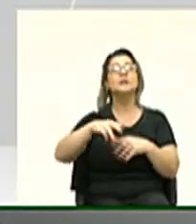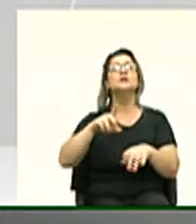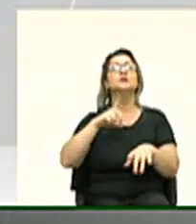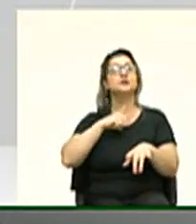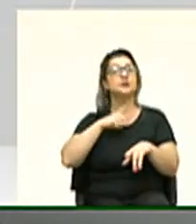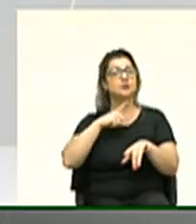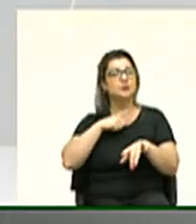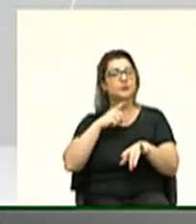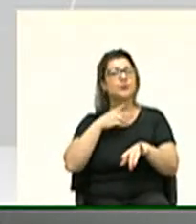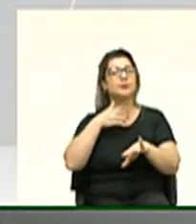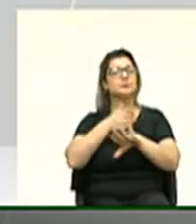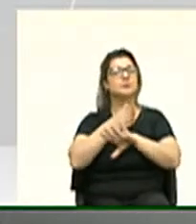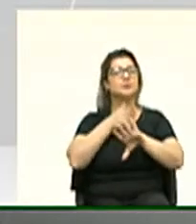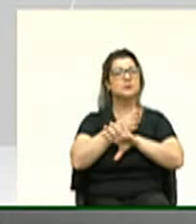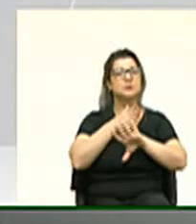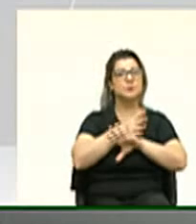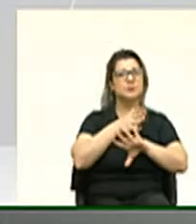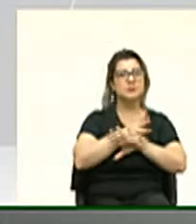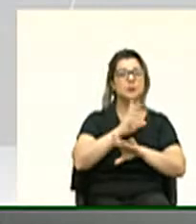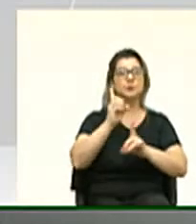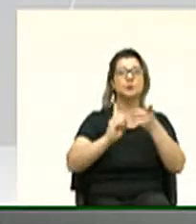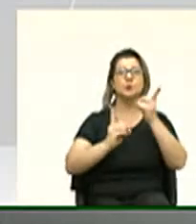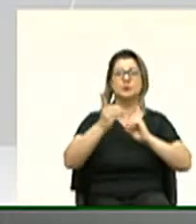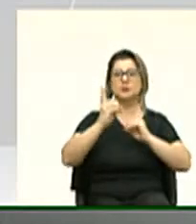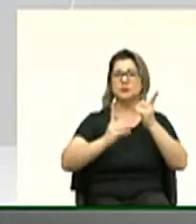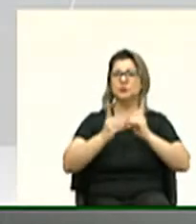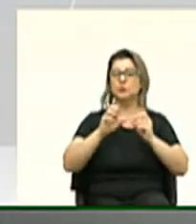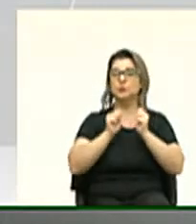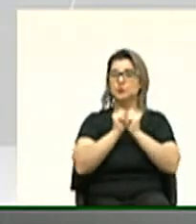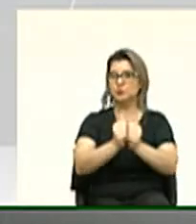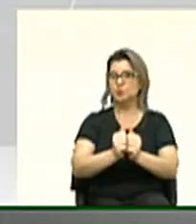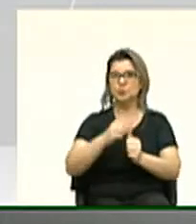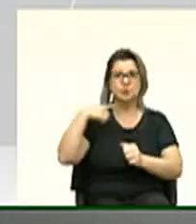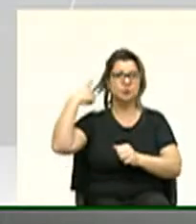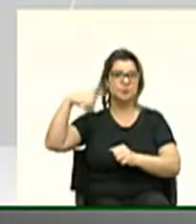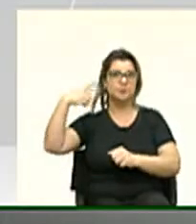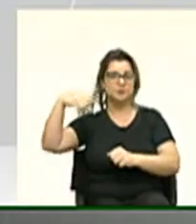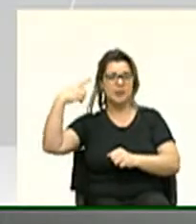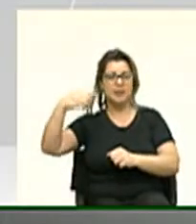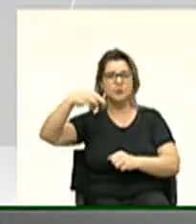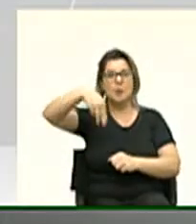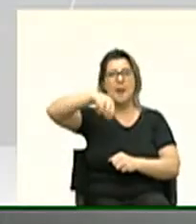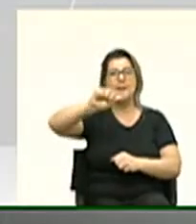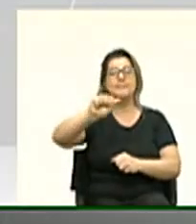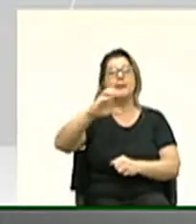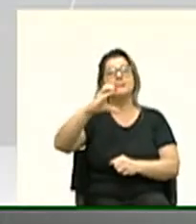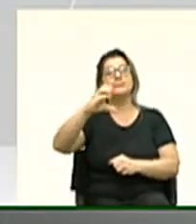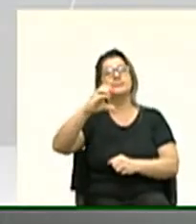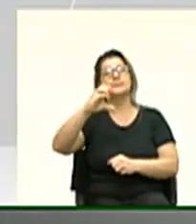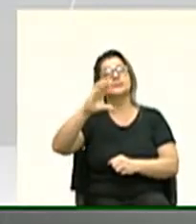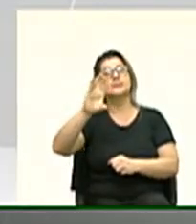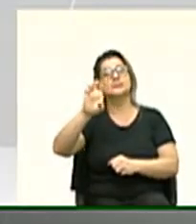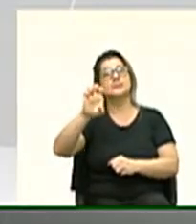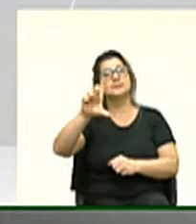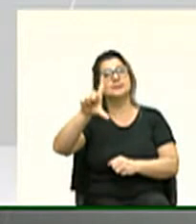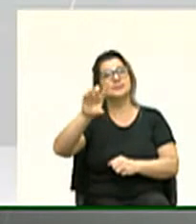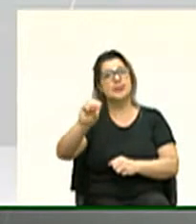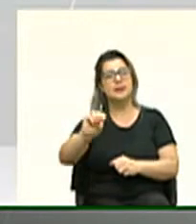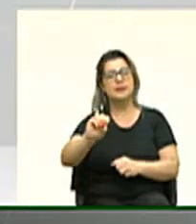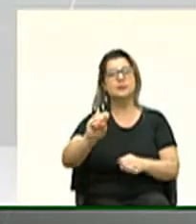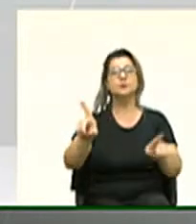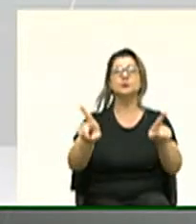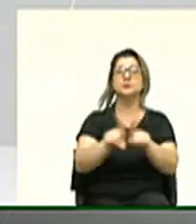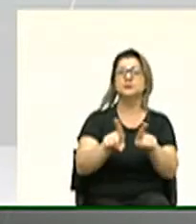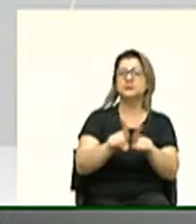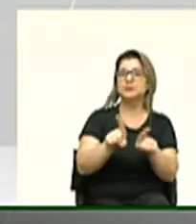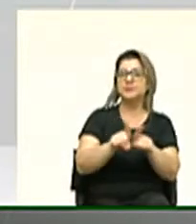da bancada federal, Cherini, junto com o deputado Marcel, trazendo também essa questão dos leitos